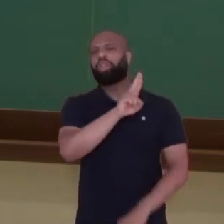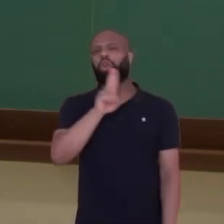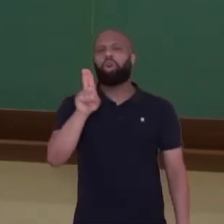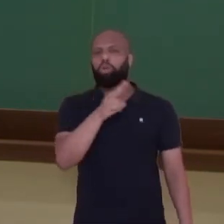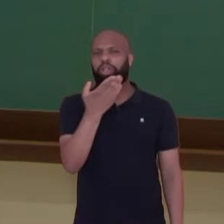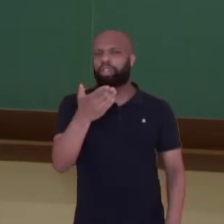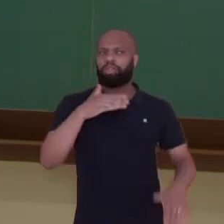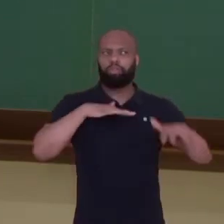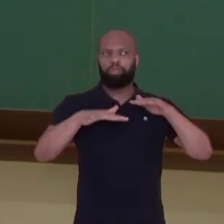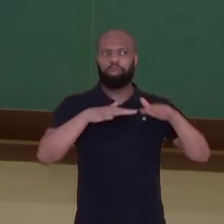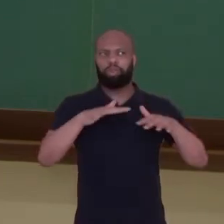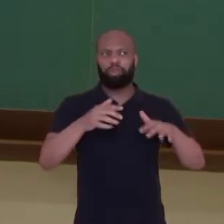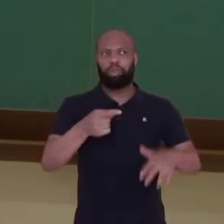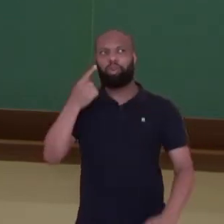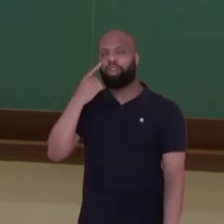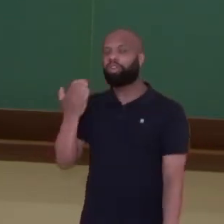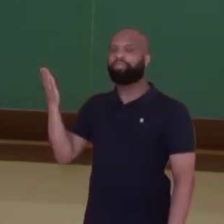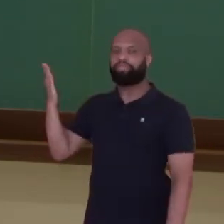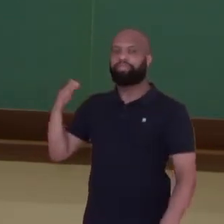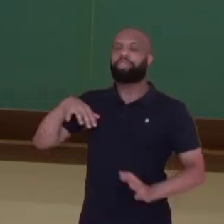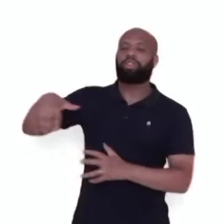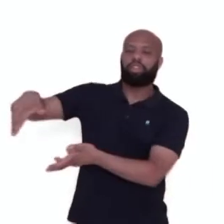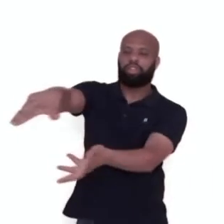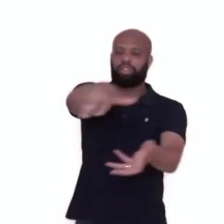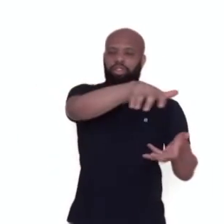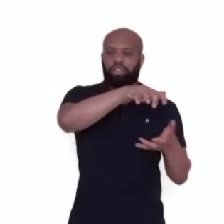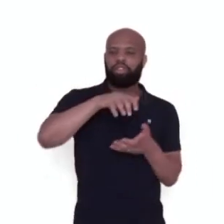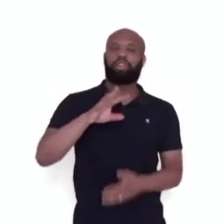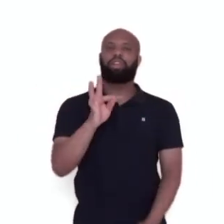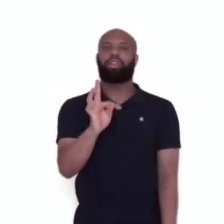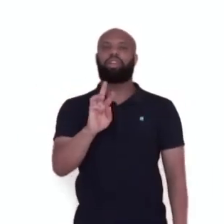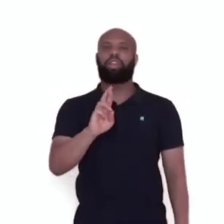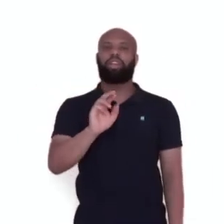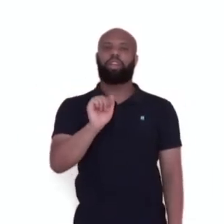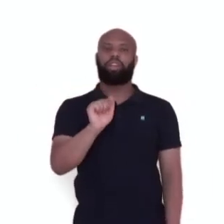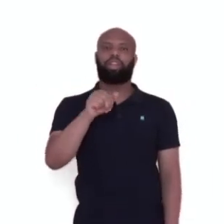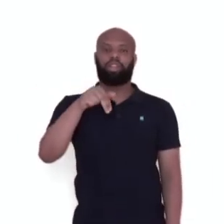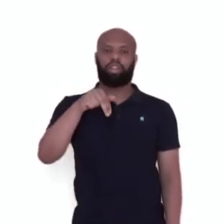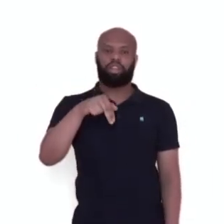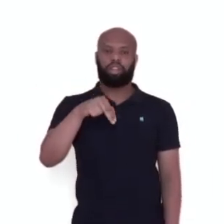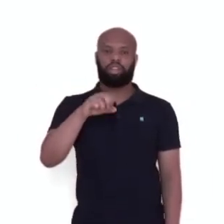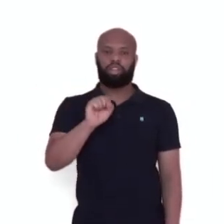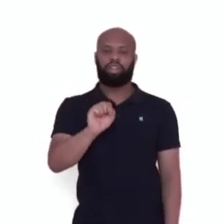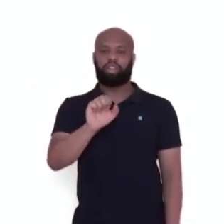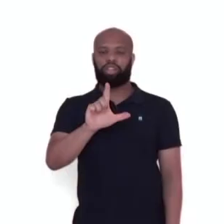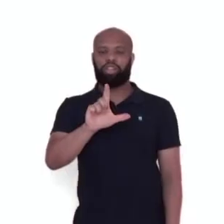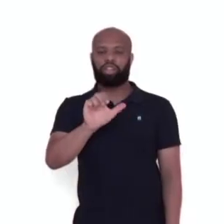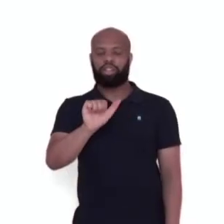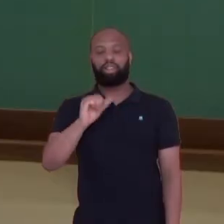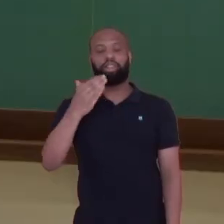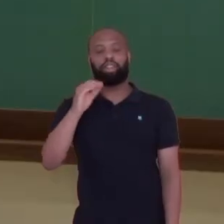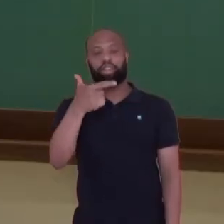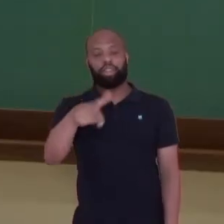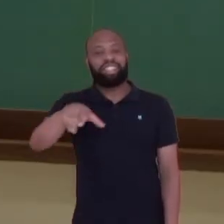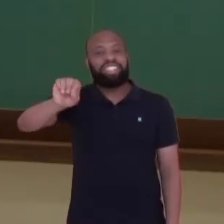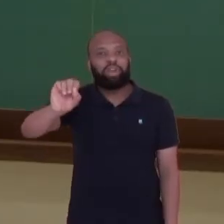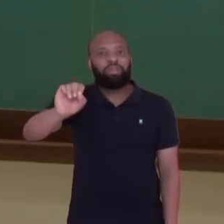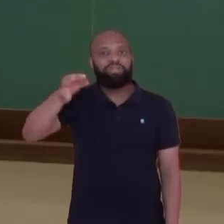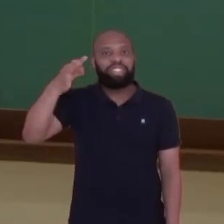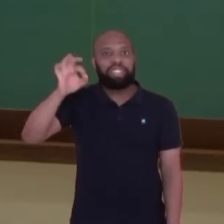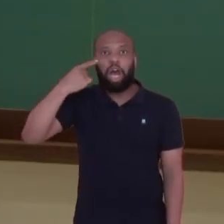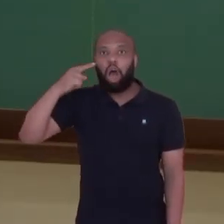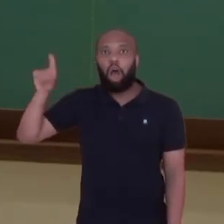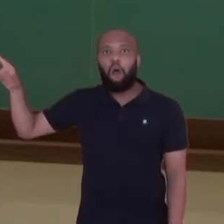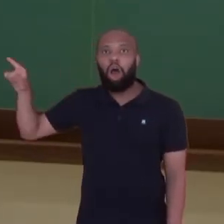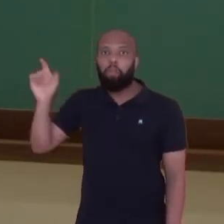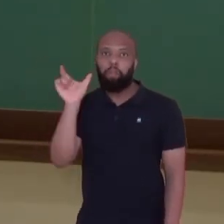desse movimento? É o movimento de translação. Se a atividade falasse que o